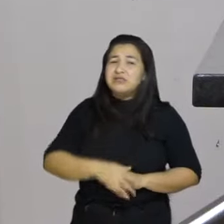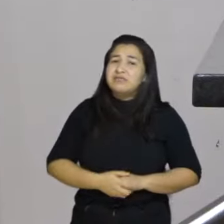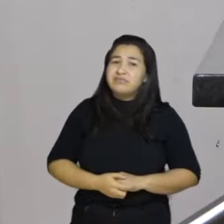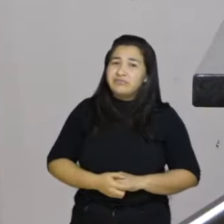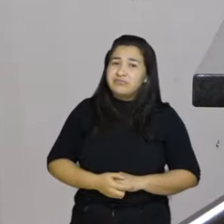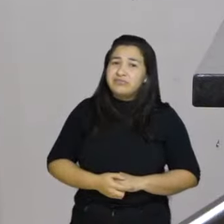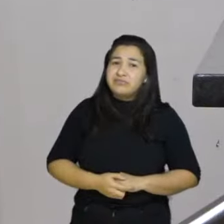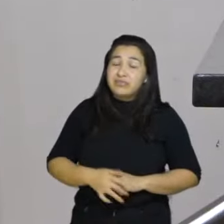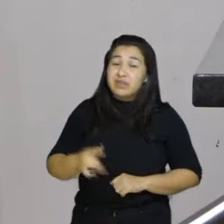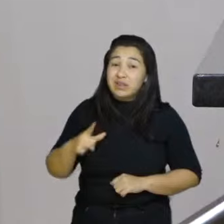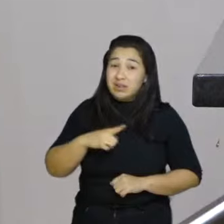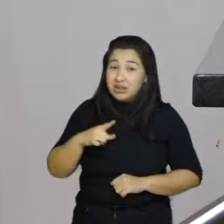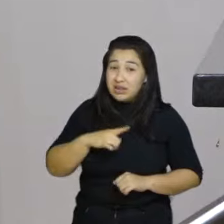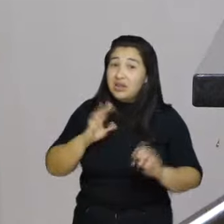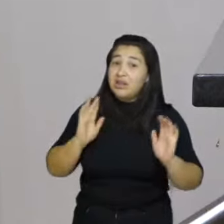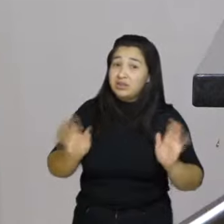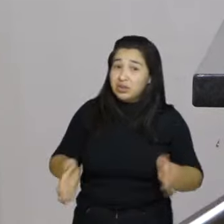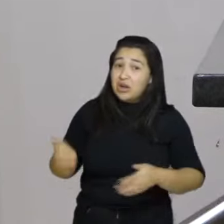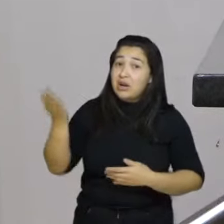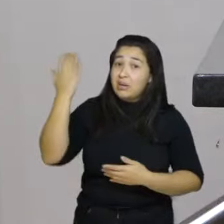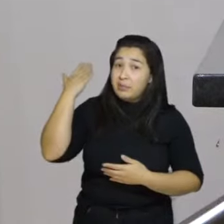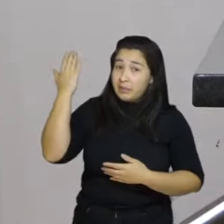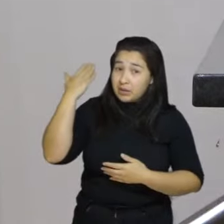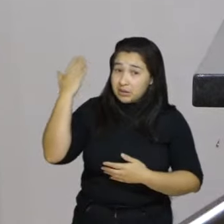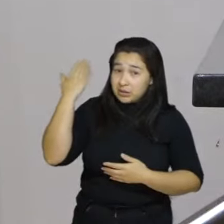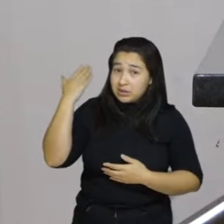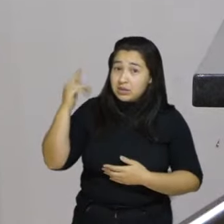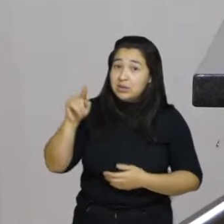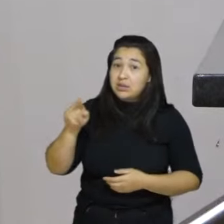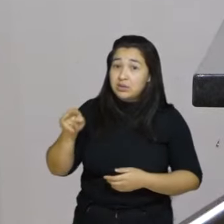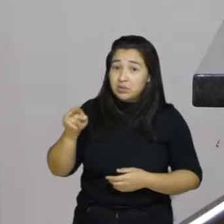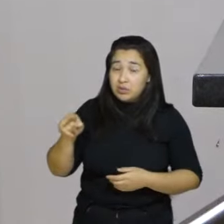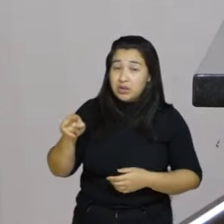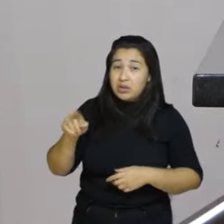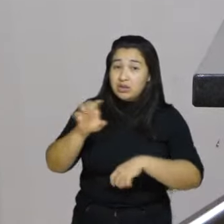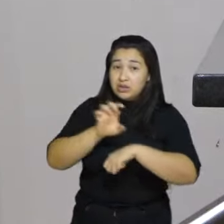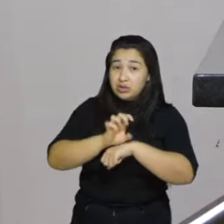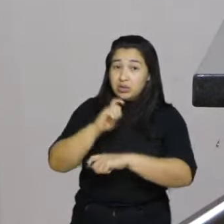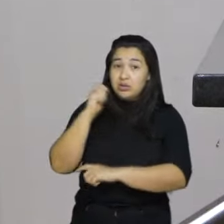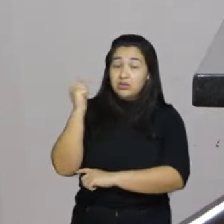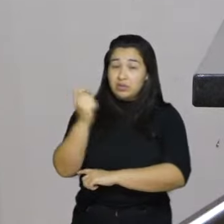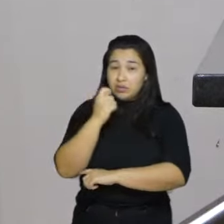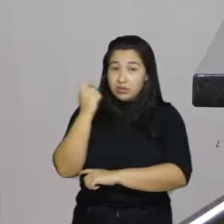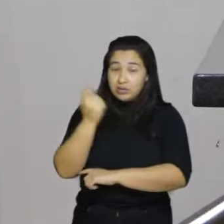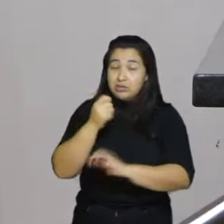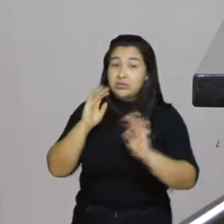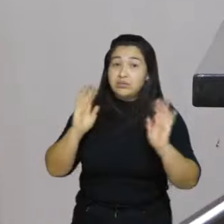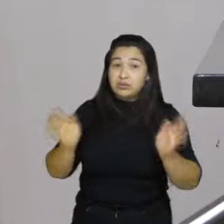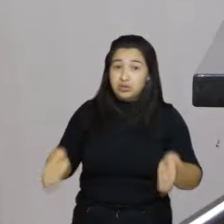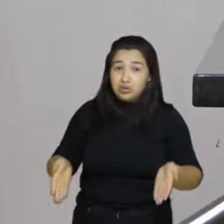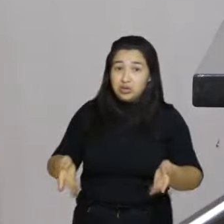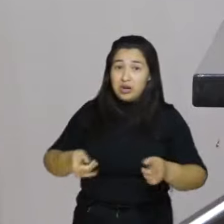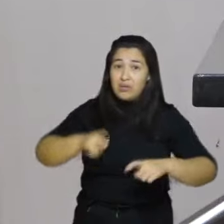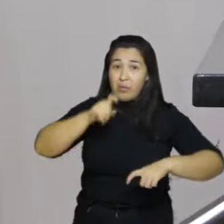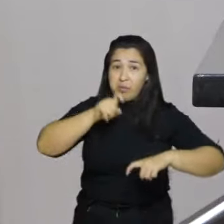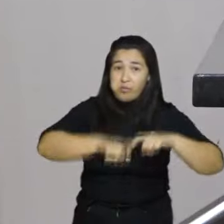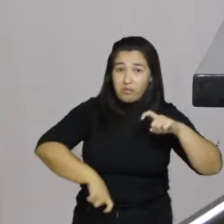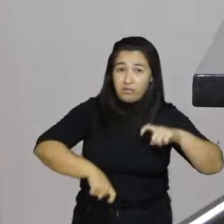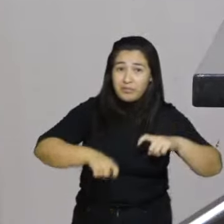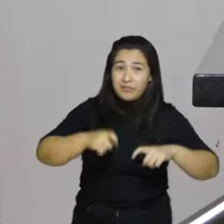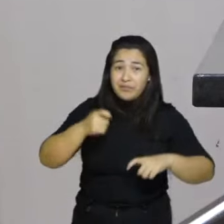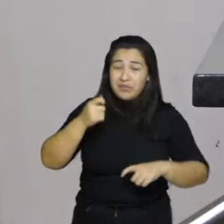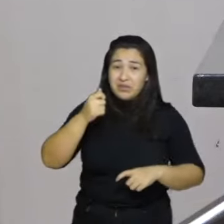tinha uma uma passagem lá no Estado do Rio Grande do Sul ele tinha participado do estupro de uma criança no lugar chamado